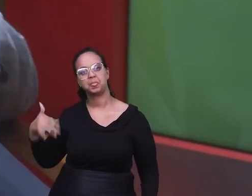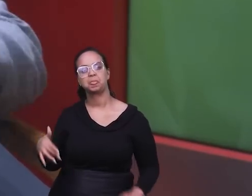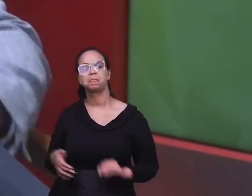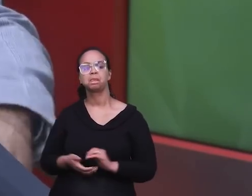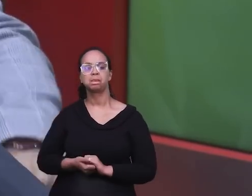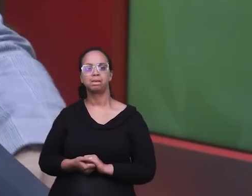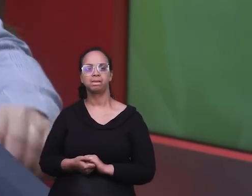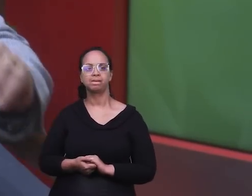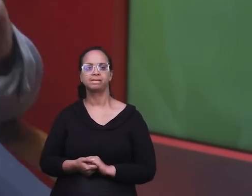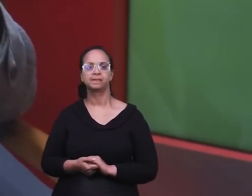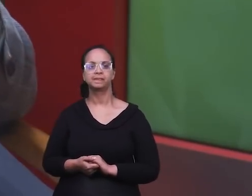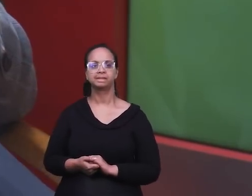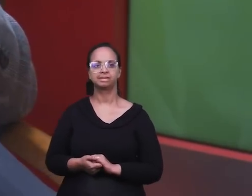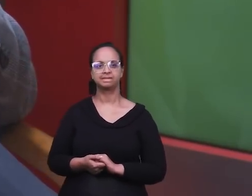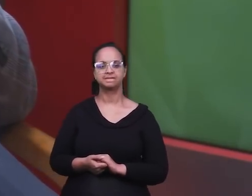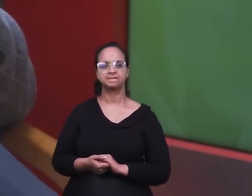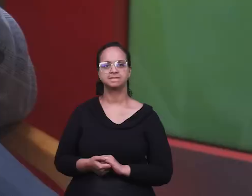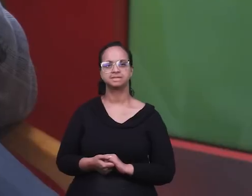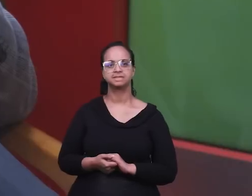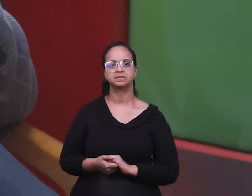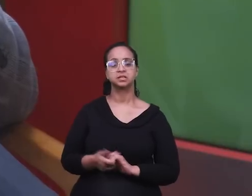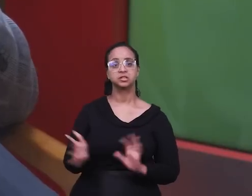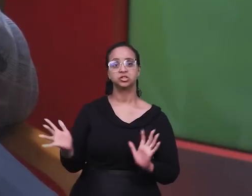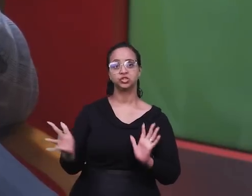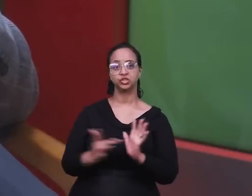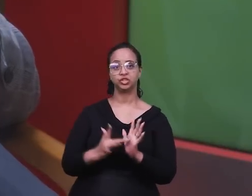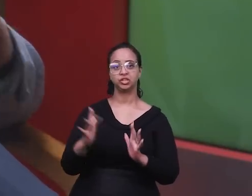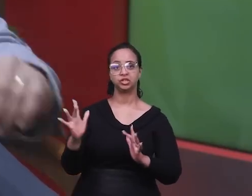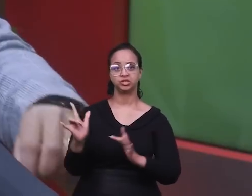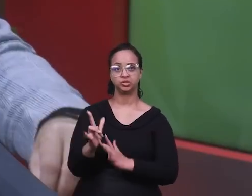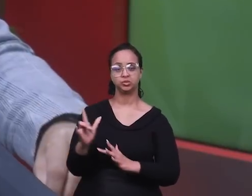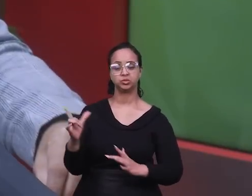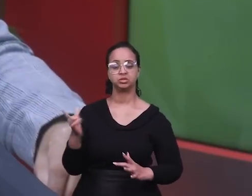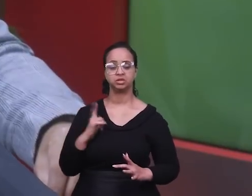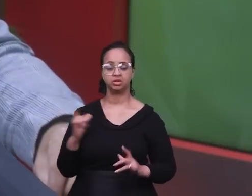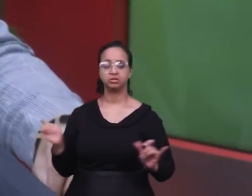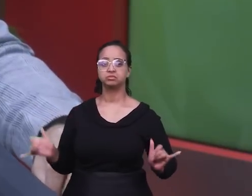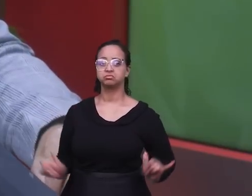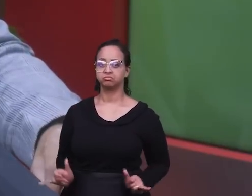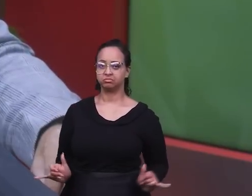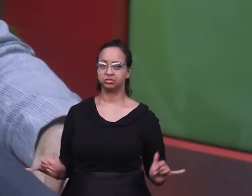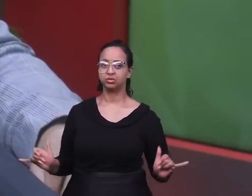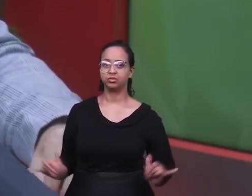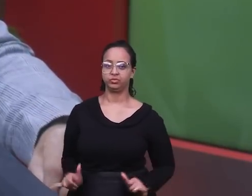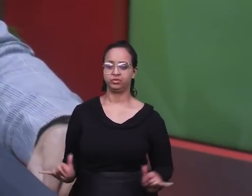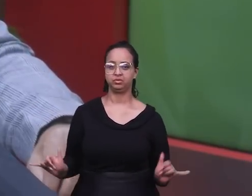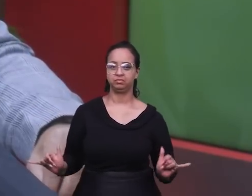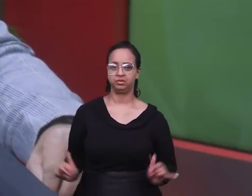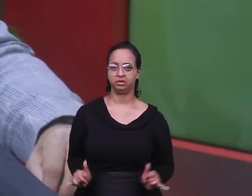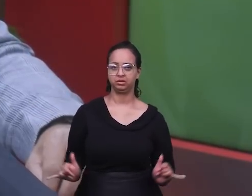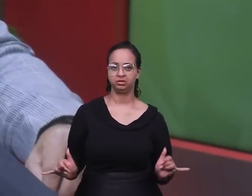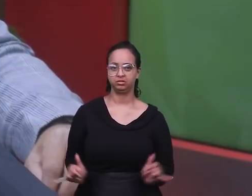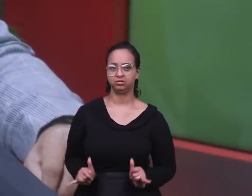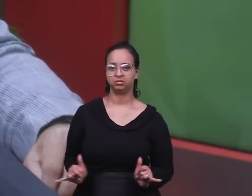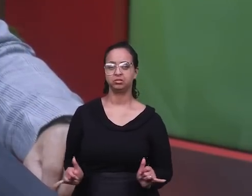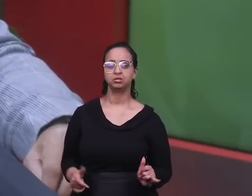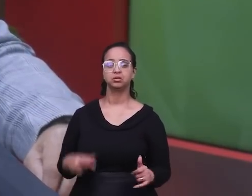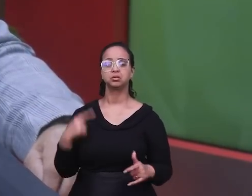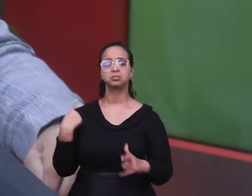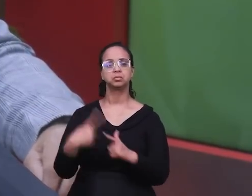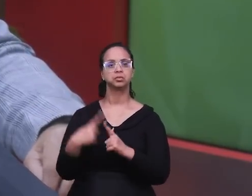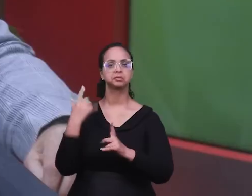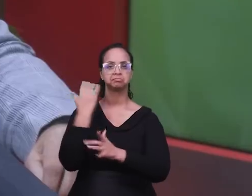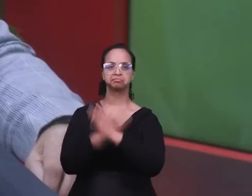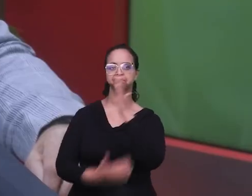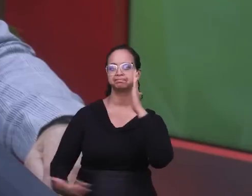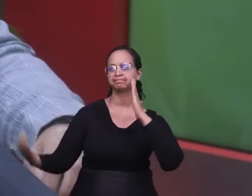Então, o Senhor Jesus, ele teve uma vida de entrega e sofrimento,